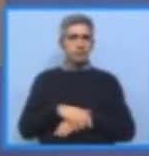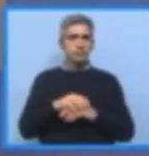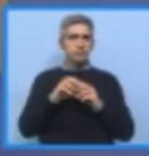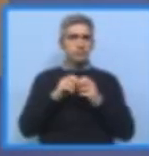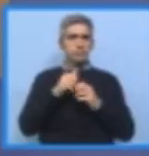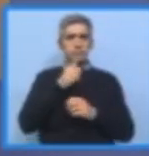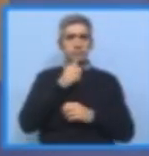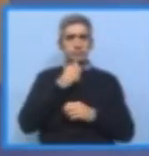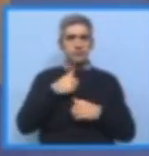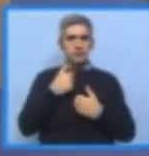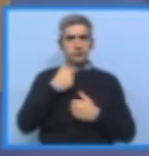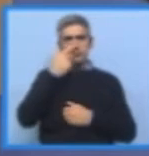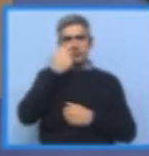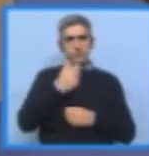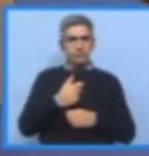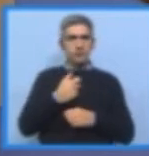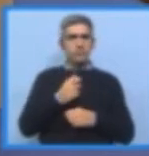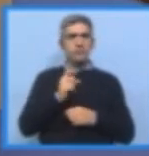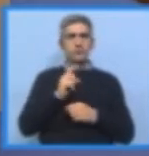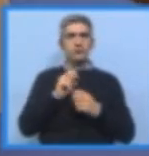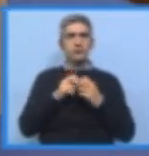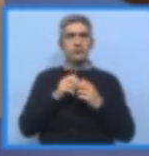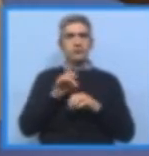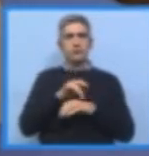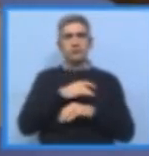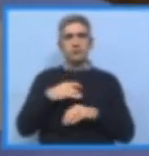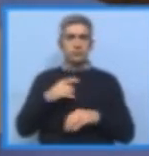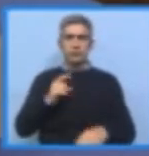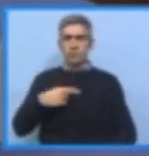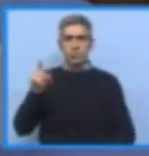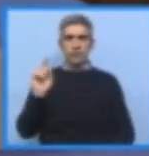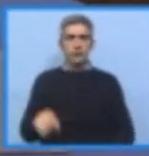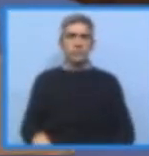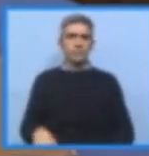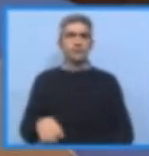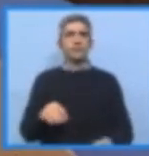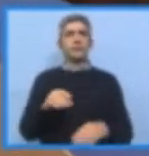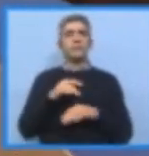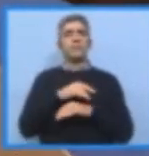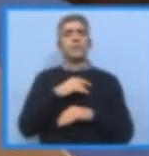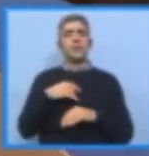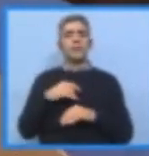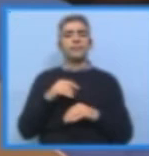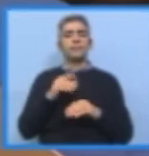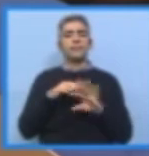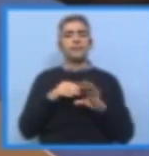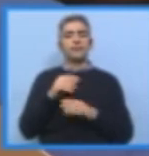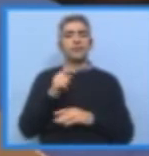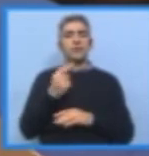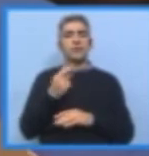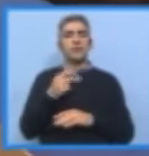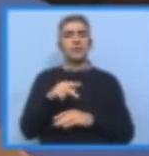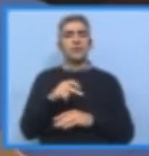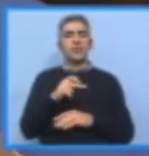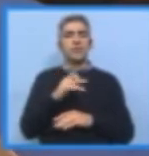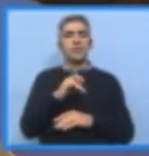de decisão das pessoas e não, seguramente, um problema médico. A colocar os médicos a praticar a eutanásia seria geraria